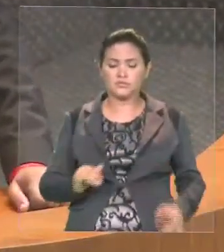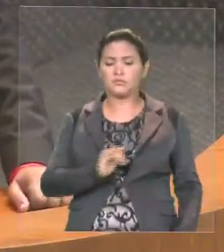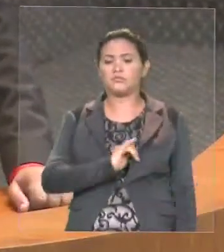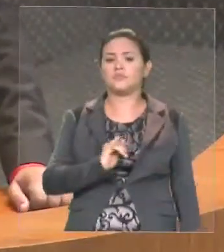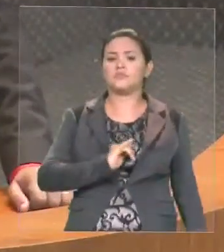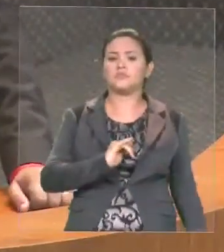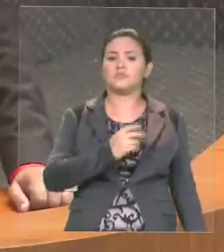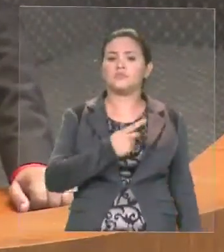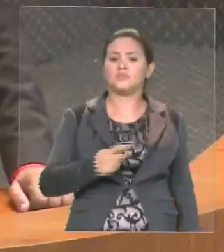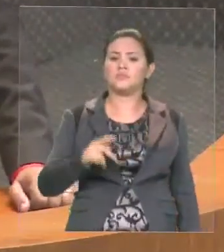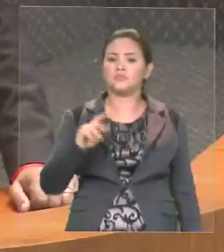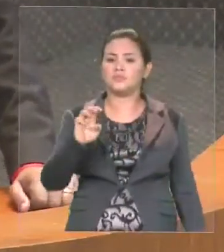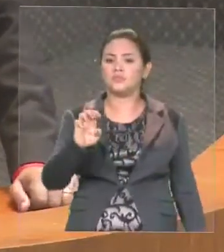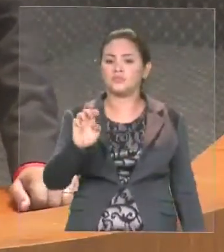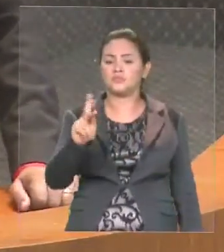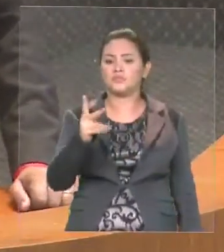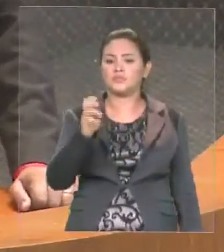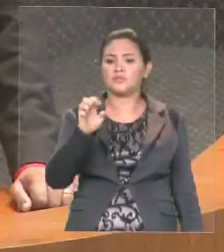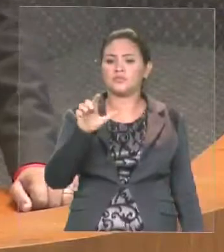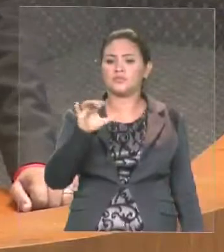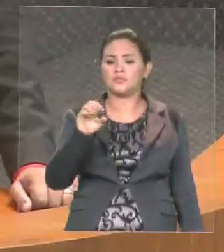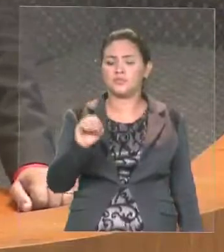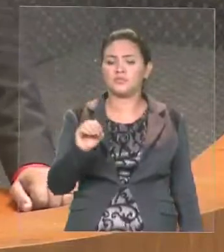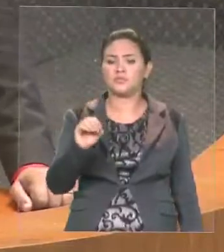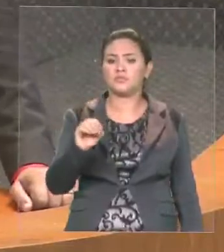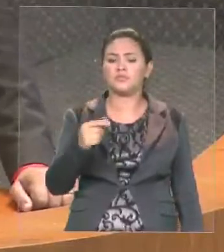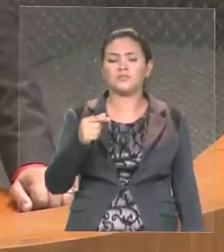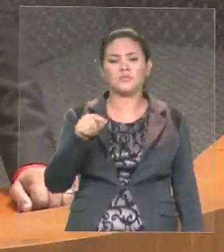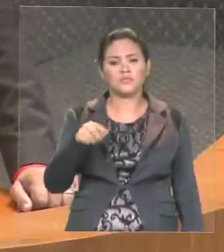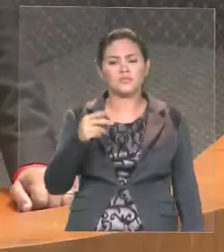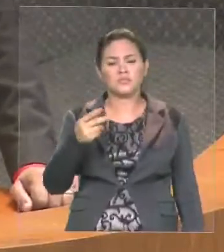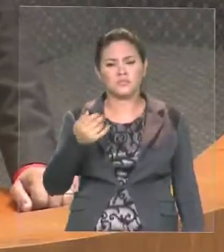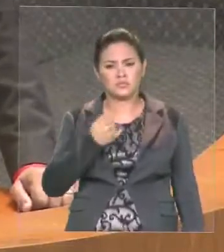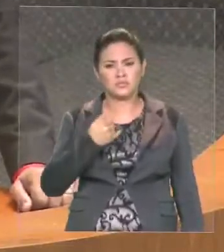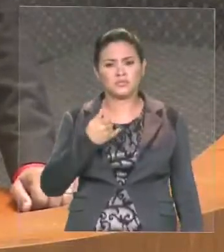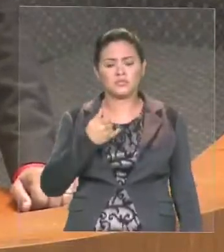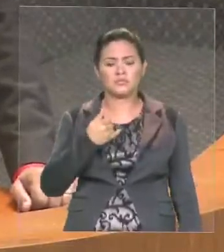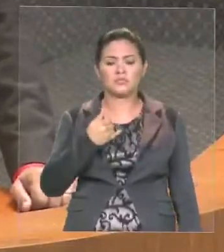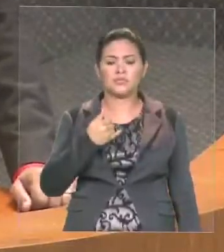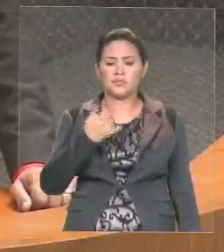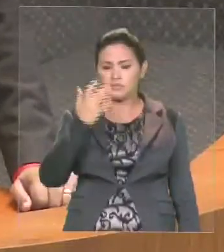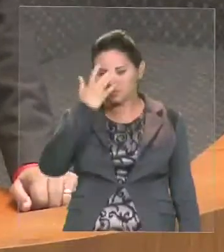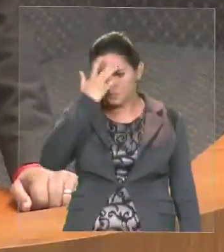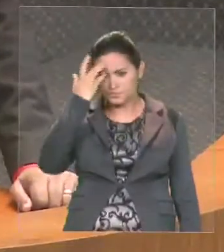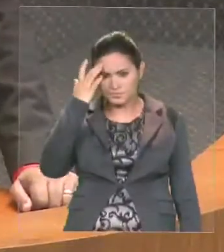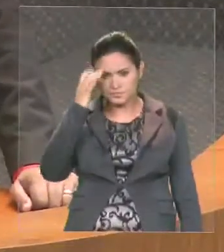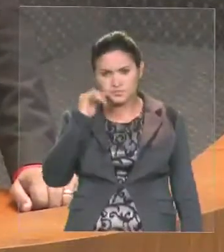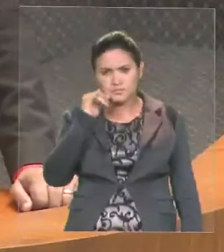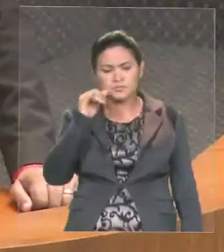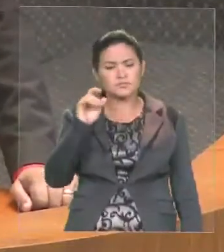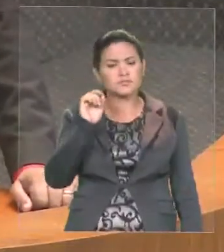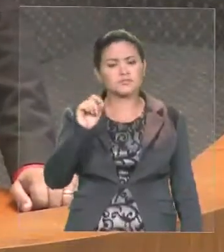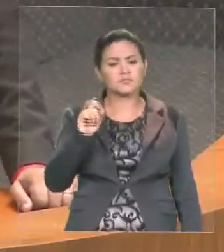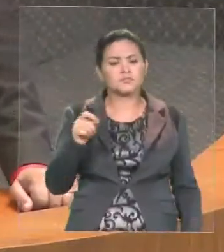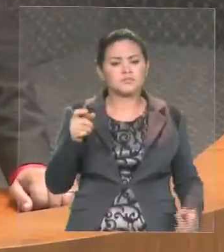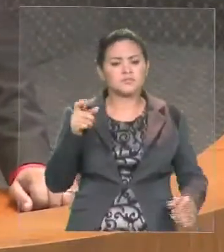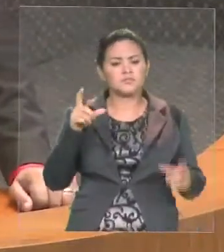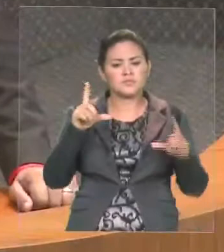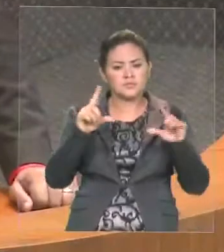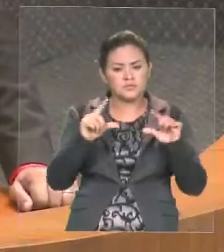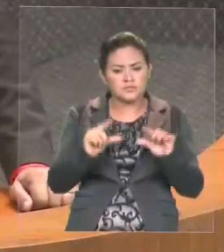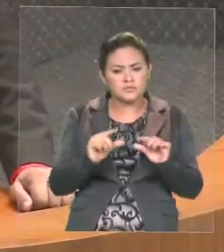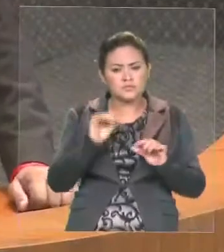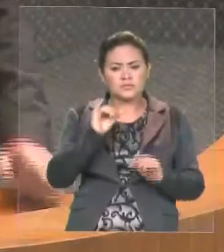Hélio, e ele mesmo colocava, Marco, muita gente está colocando que estão diminuindo o